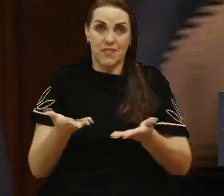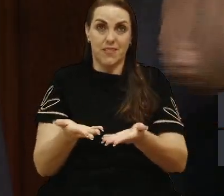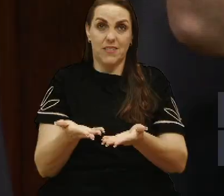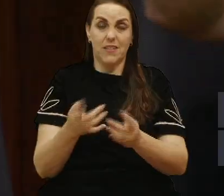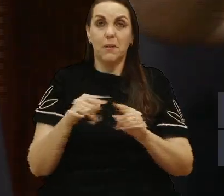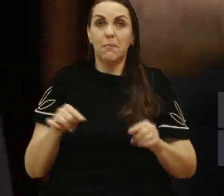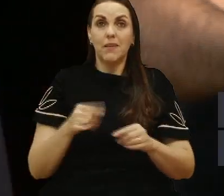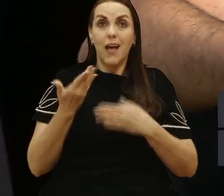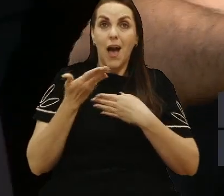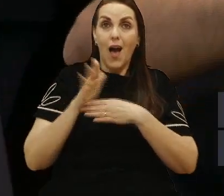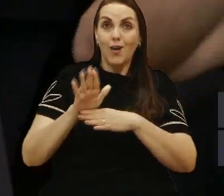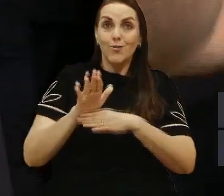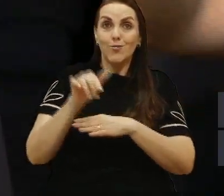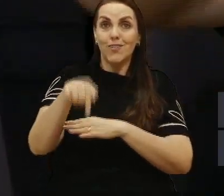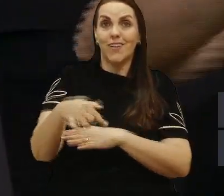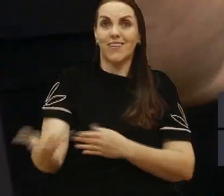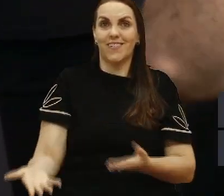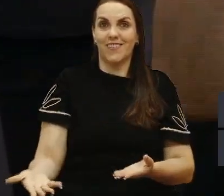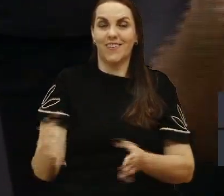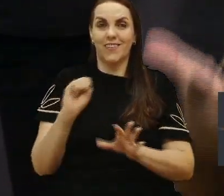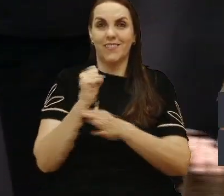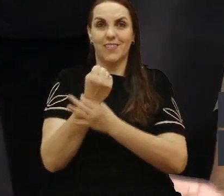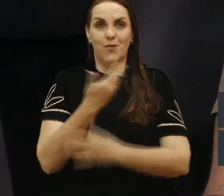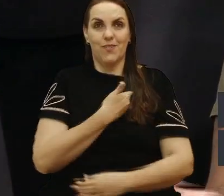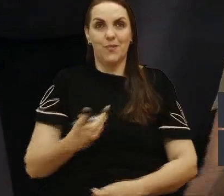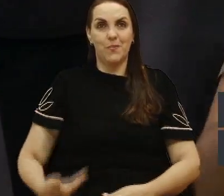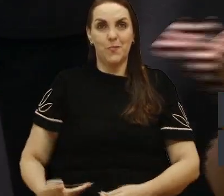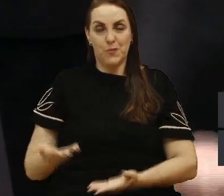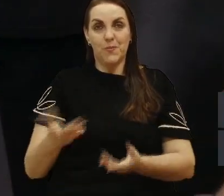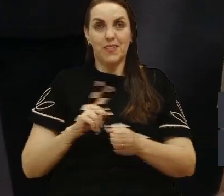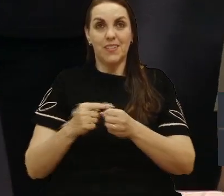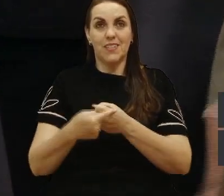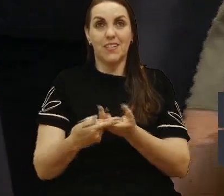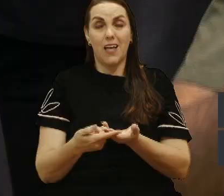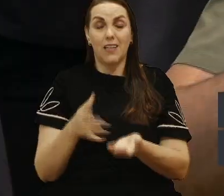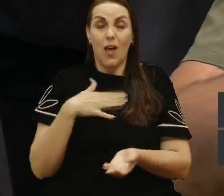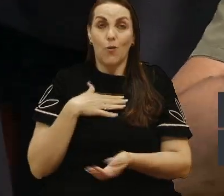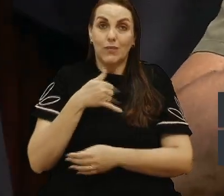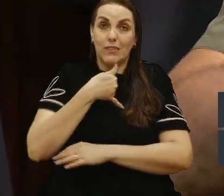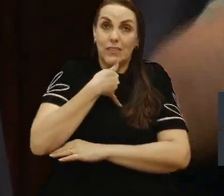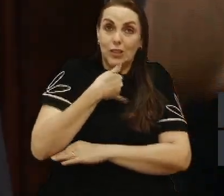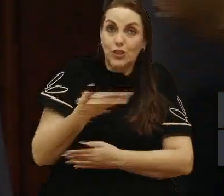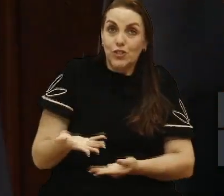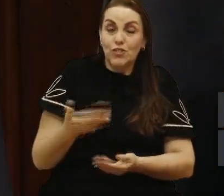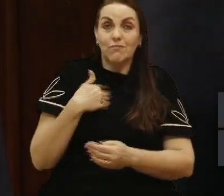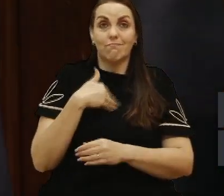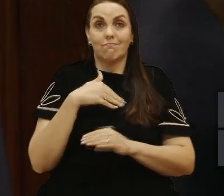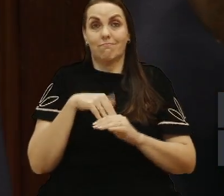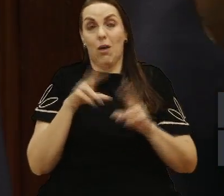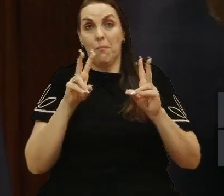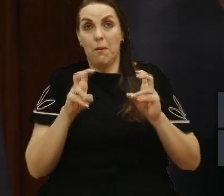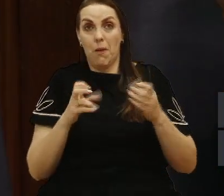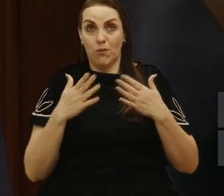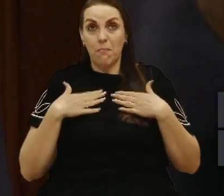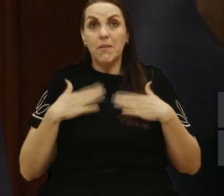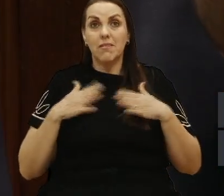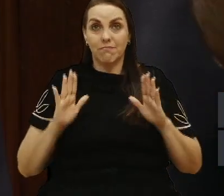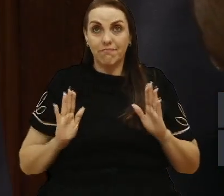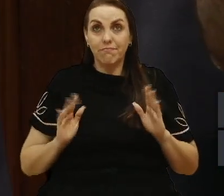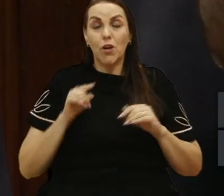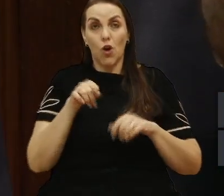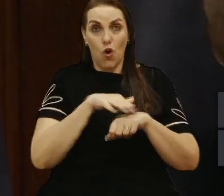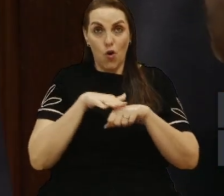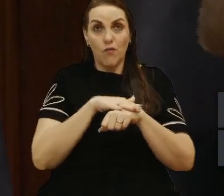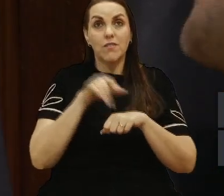que auxiliaria a segurança pública do nosso município. Eu fico triste, essa é uma pauta minha, conversei com o senhor à época, foi parceiro